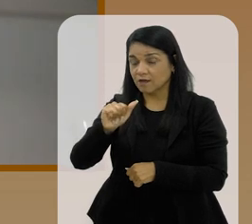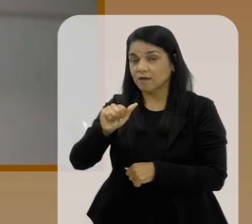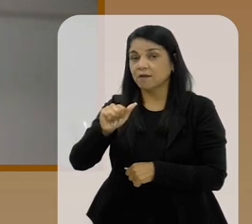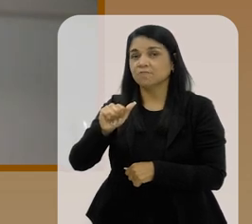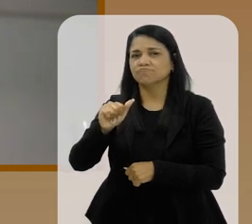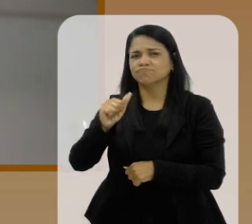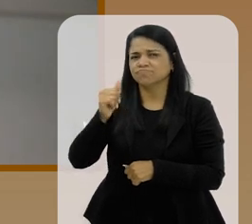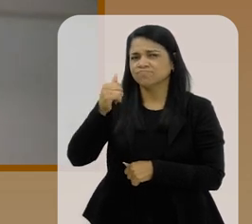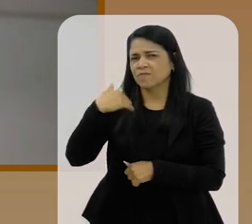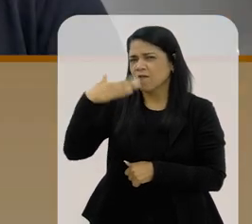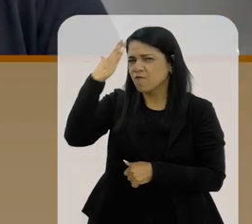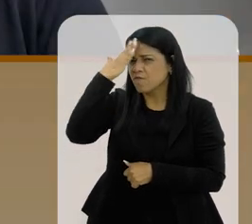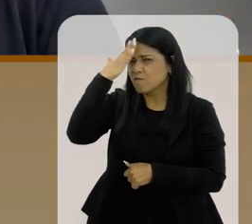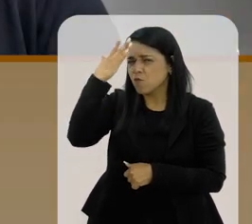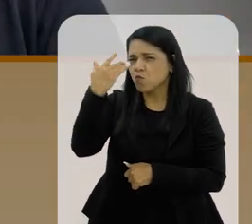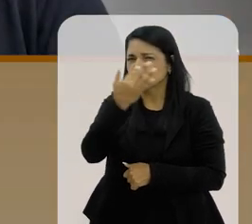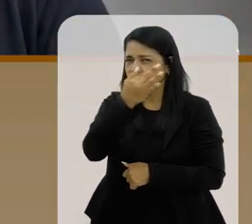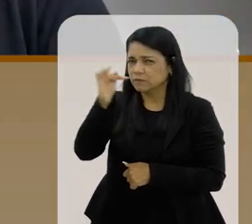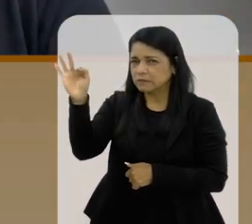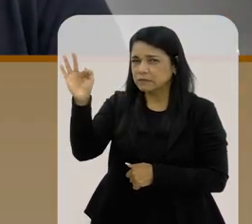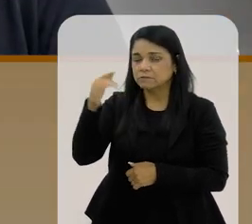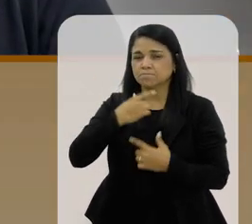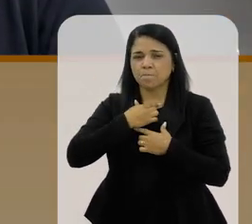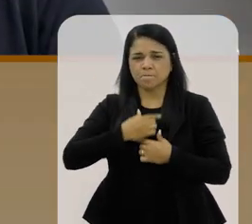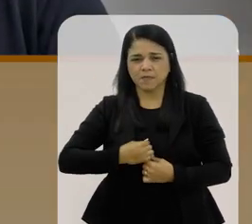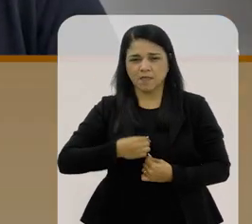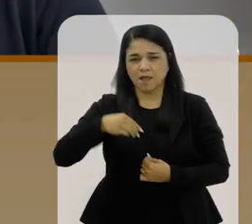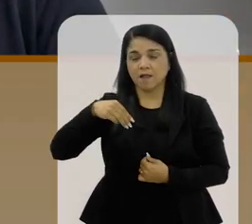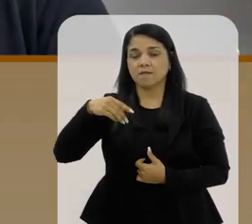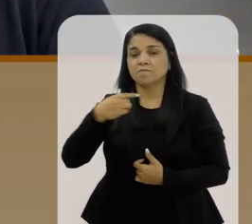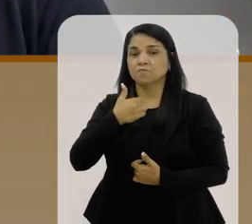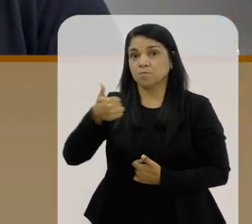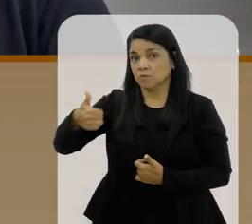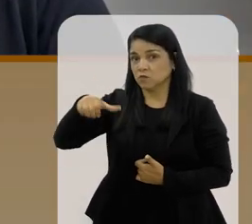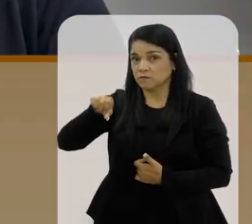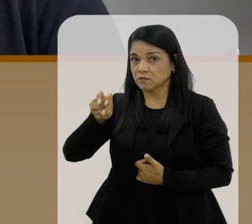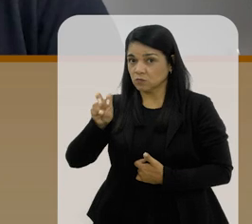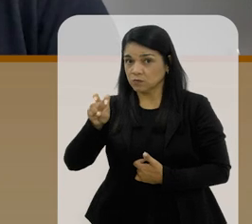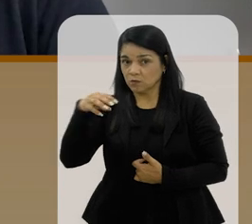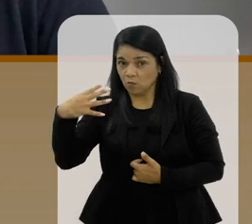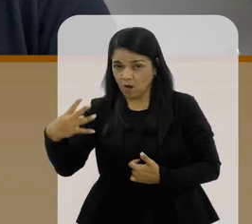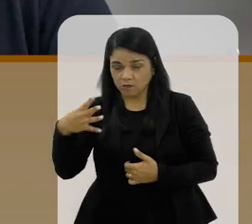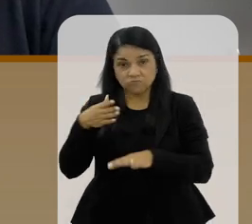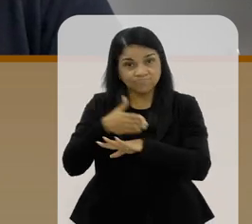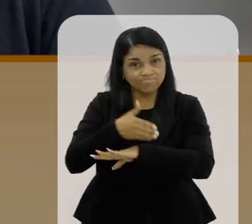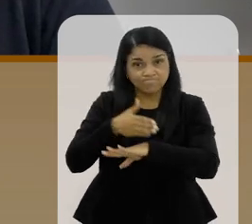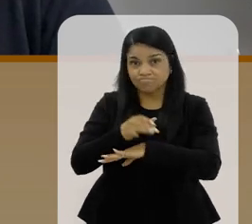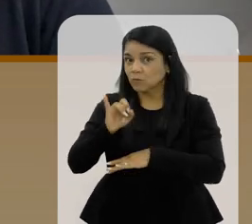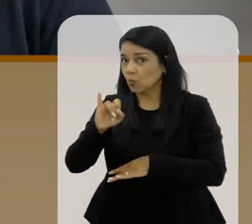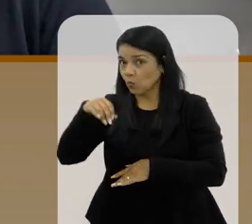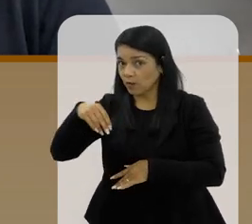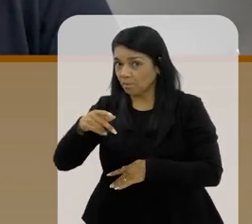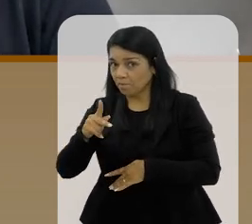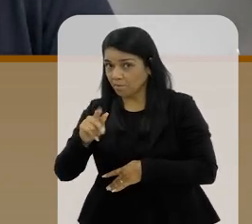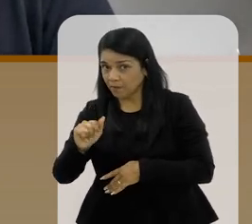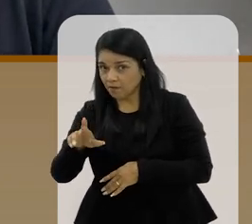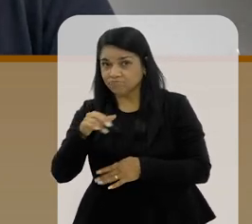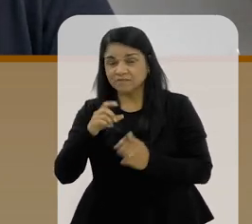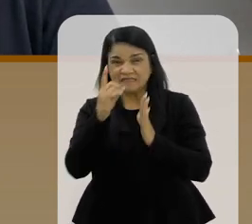que é matemático ganhador da medalha Fields em 1994, frequentador assíduo do IMPA por décadas,